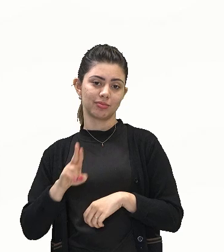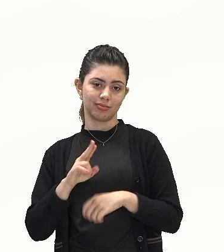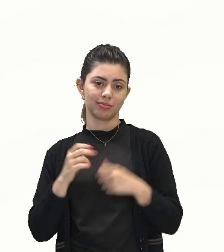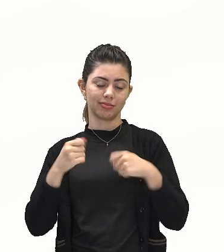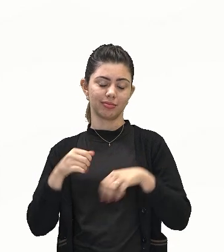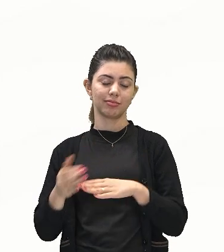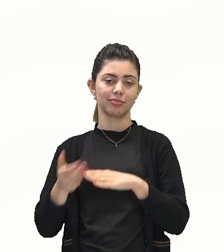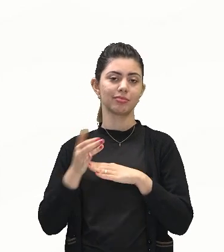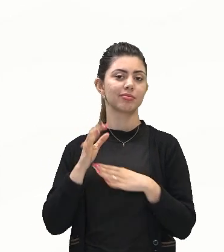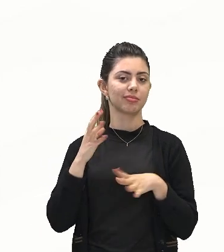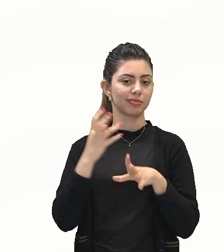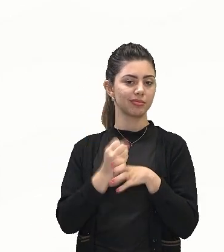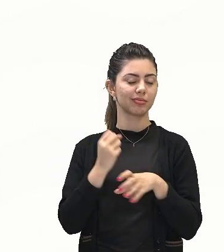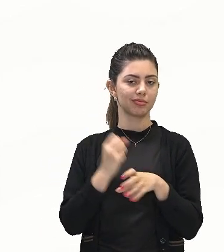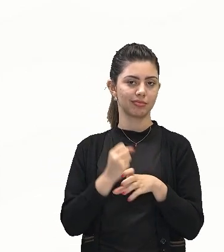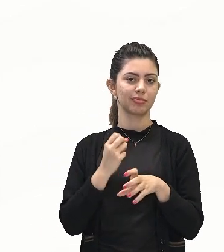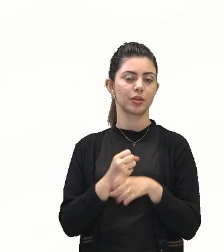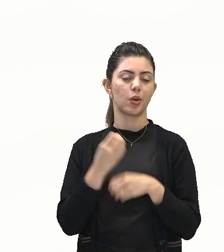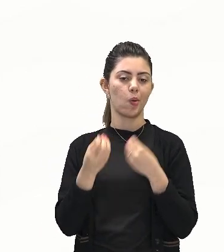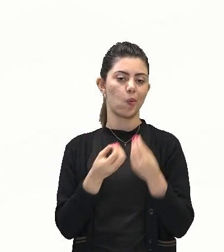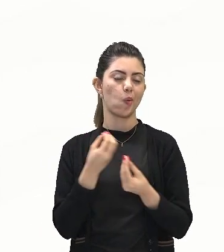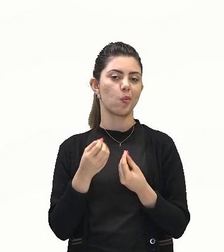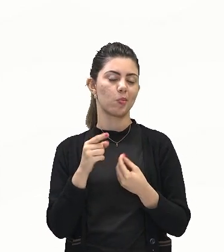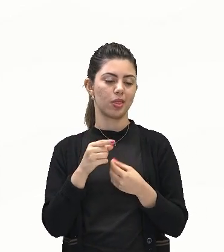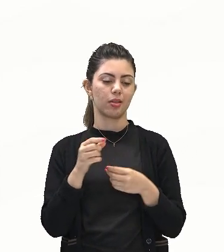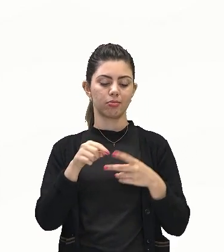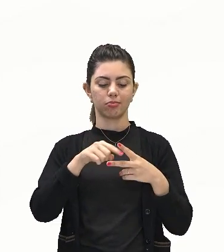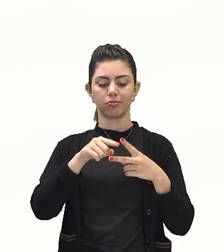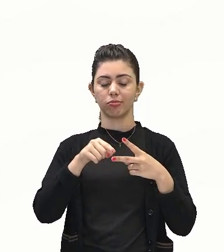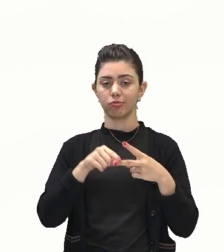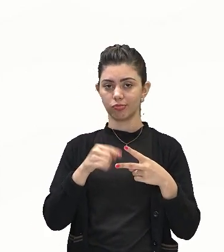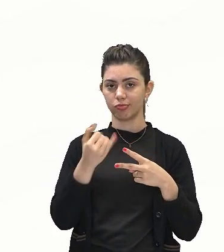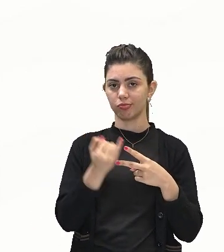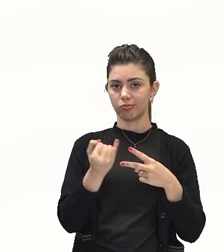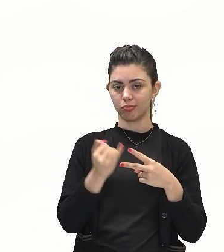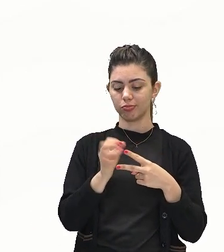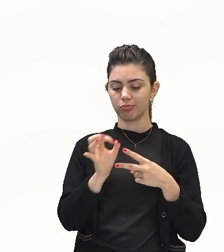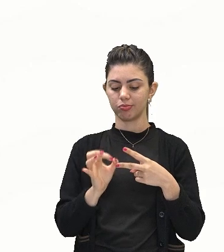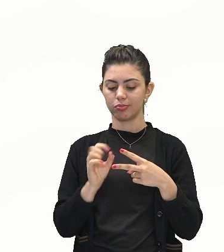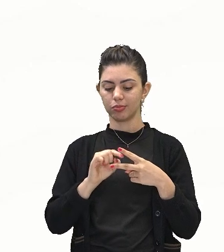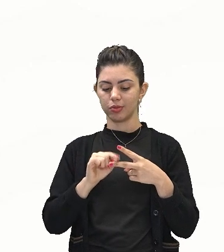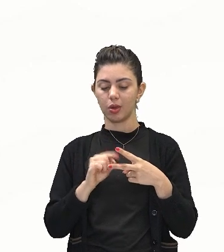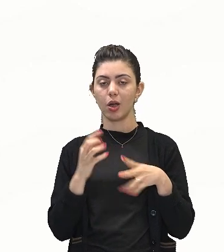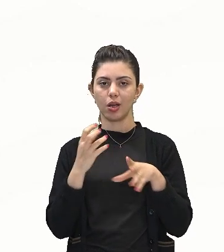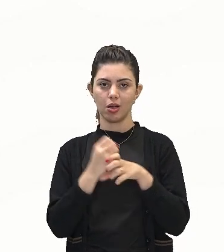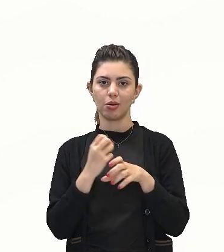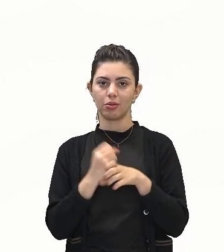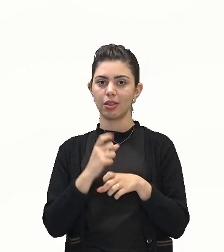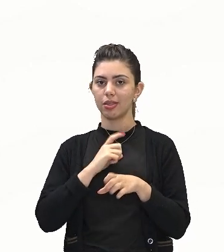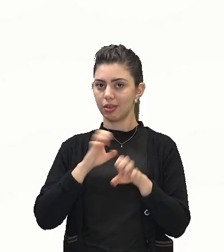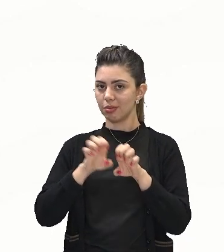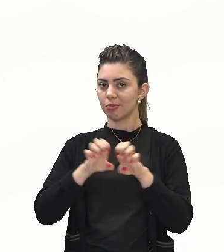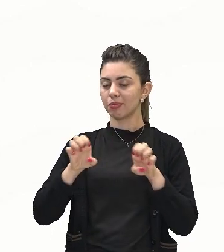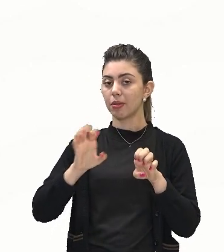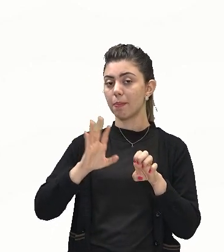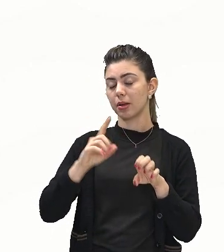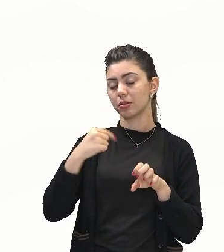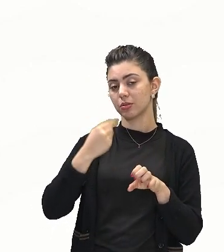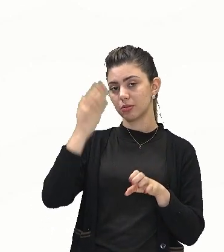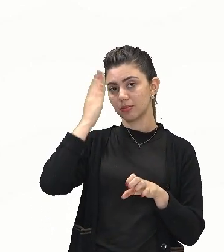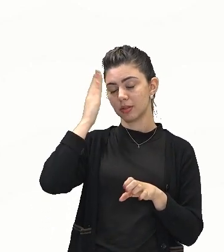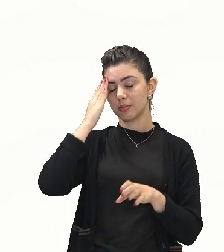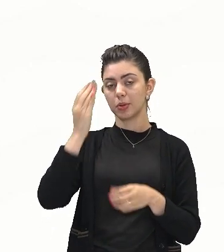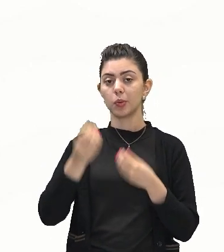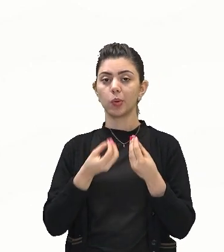conseguir calcular a soma dos ângulos internos de um polígono. Ok? Basta a gente saber a quantidade